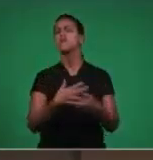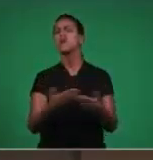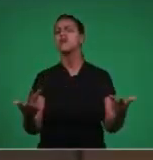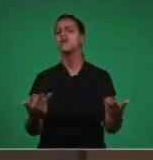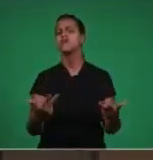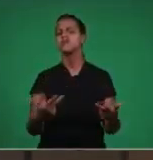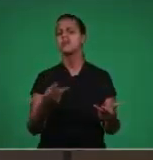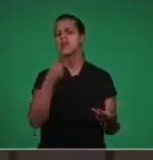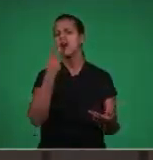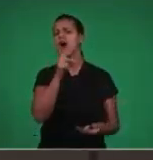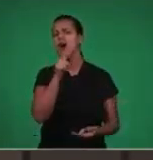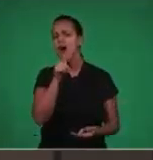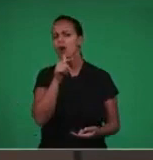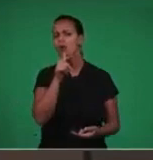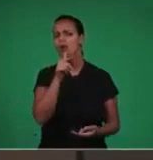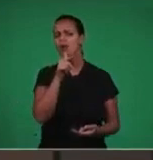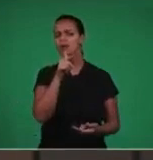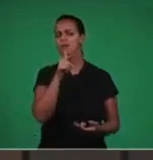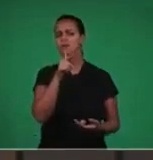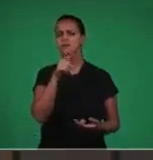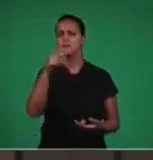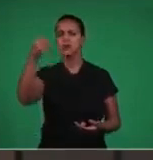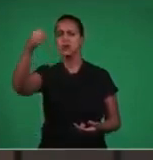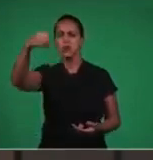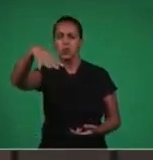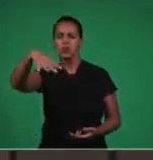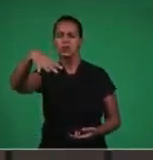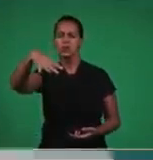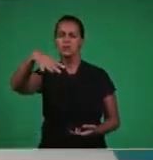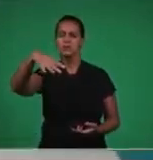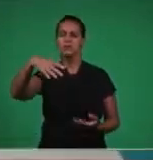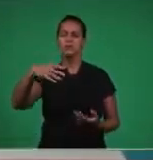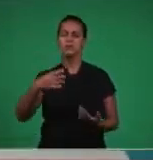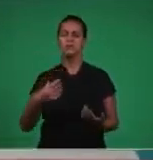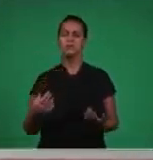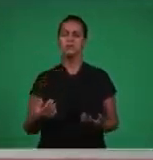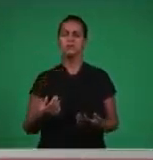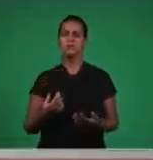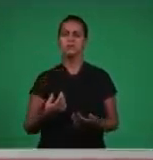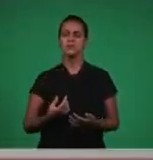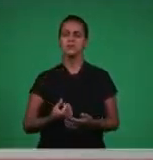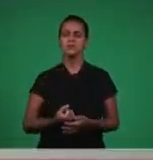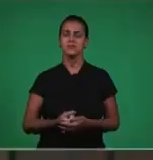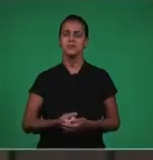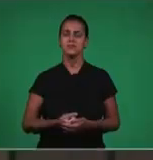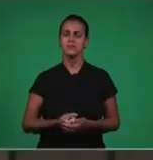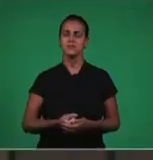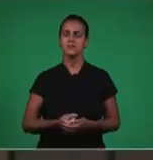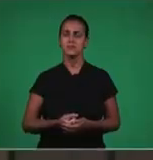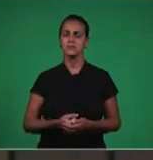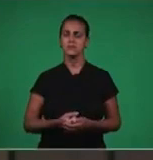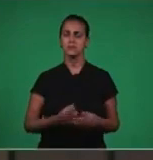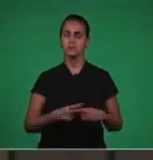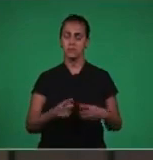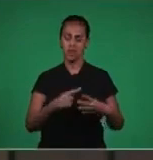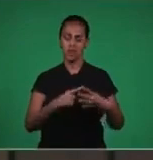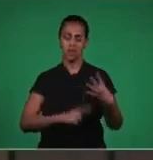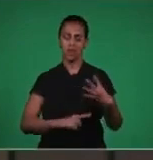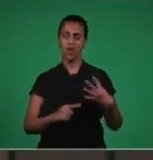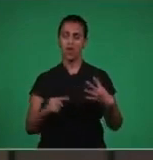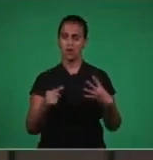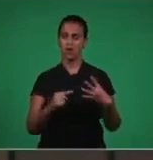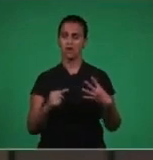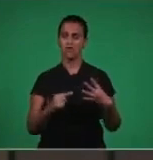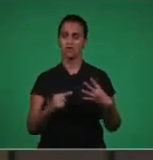A água, a luz. Aí por quê? Porque aqui, na quarta medida, tudo